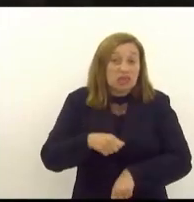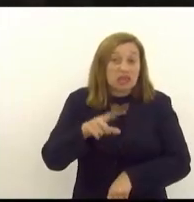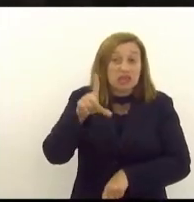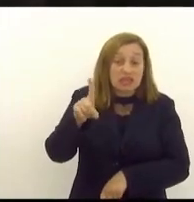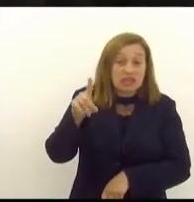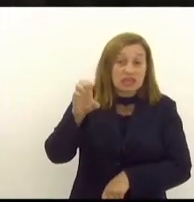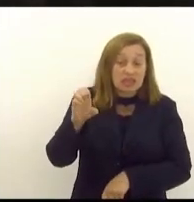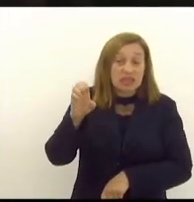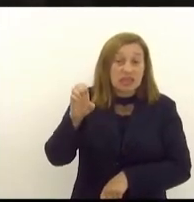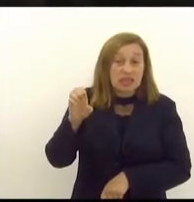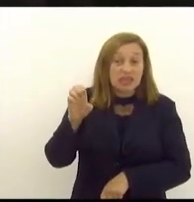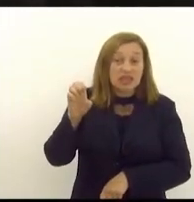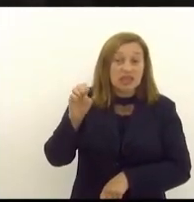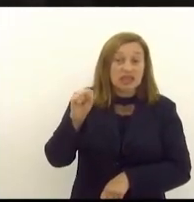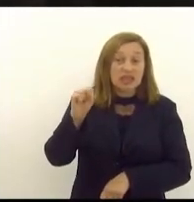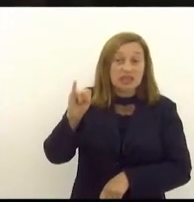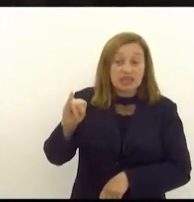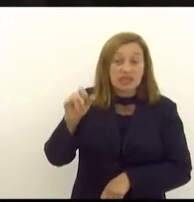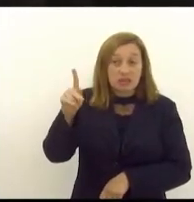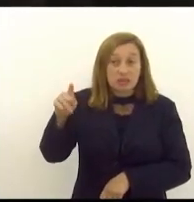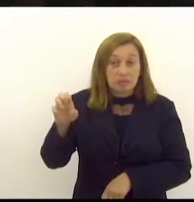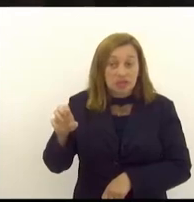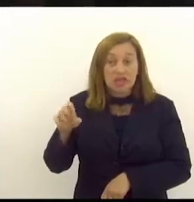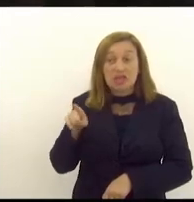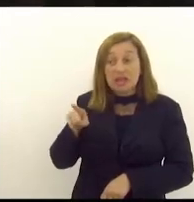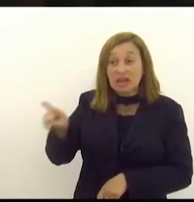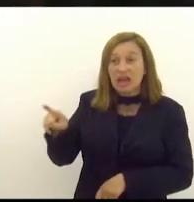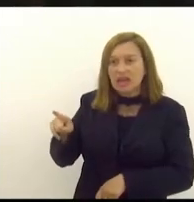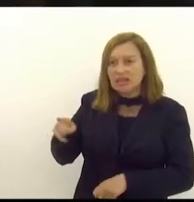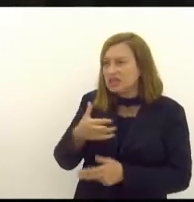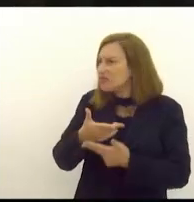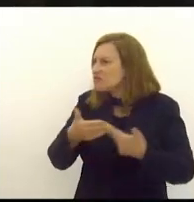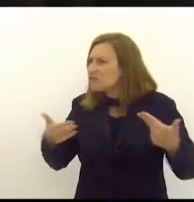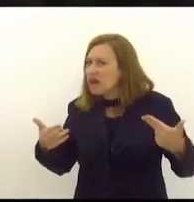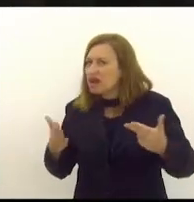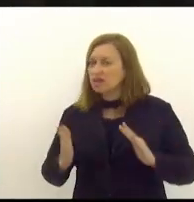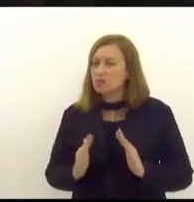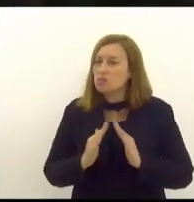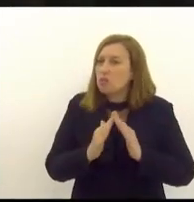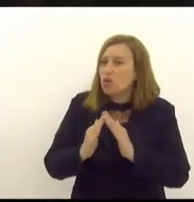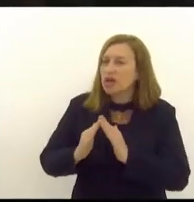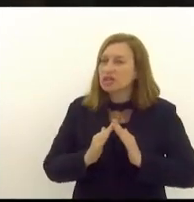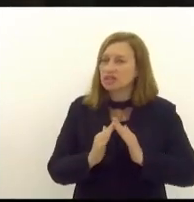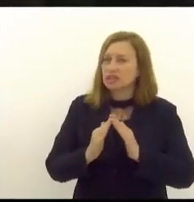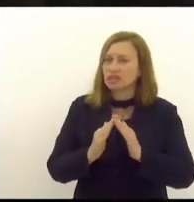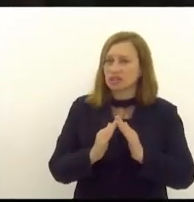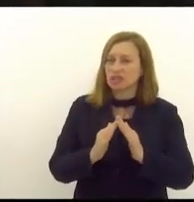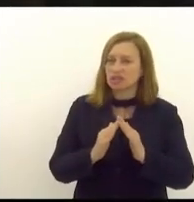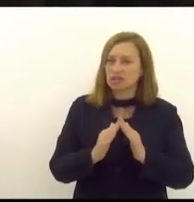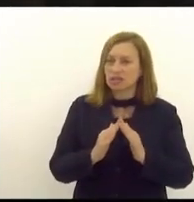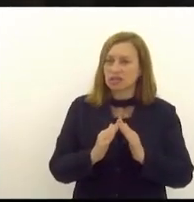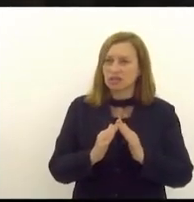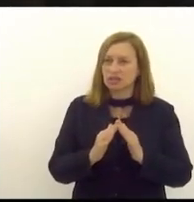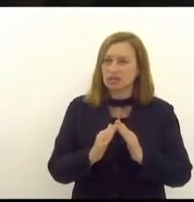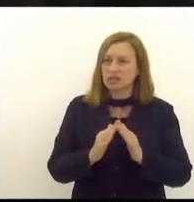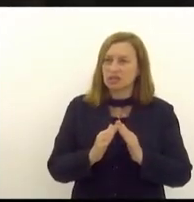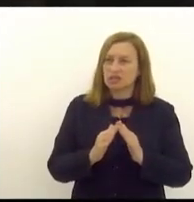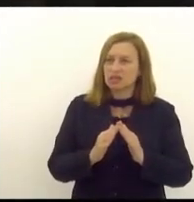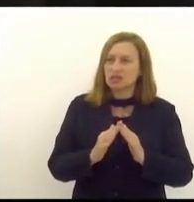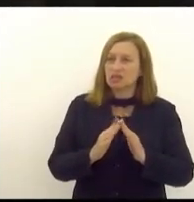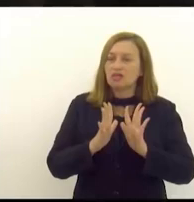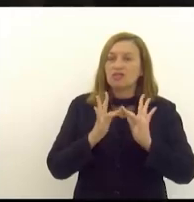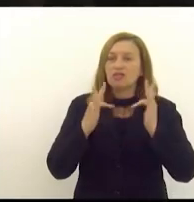o instinto de Zip e lá possuem várias residências que abrigam famílias